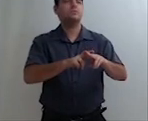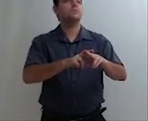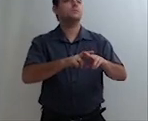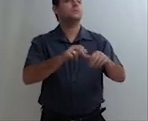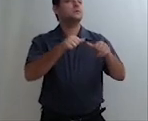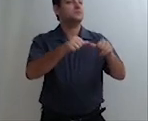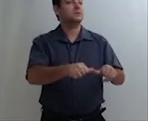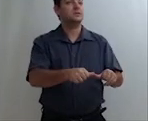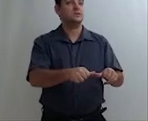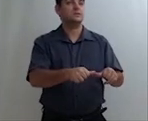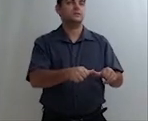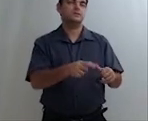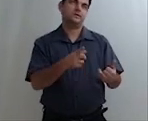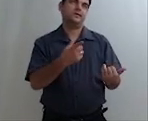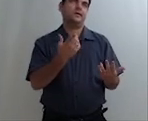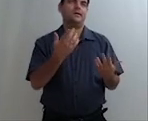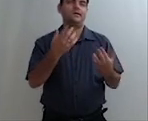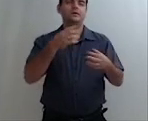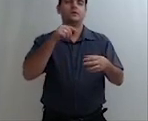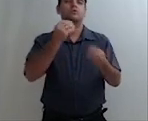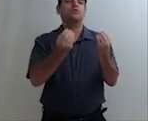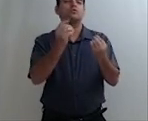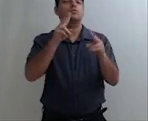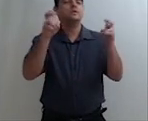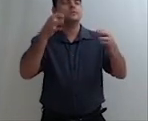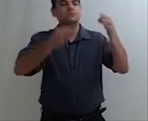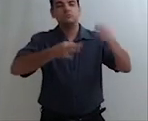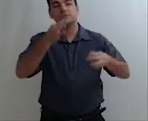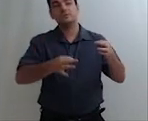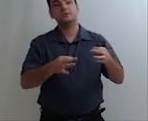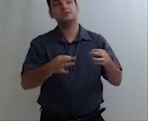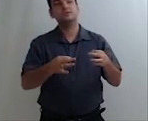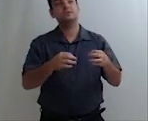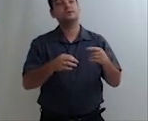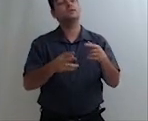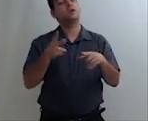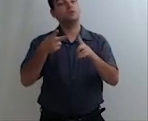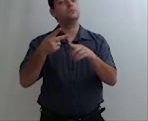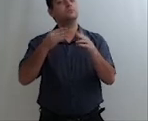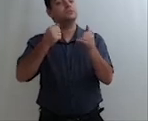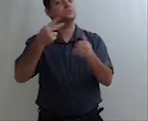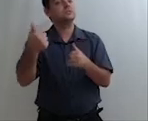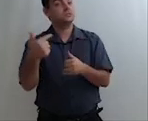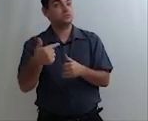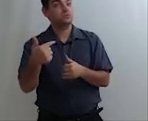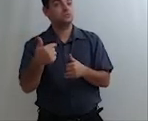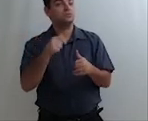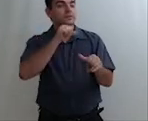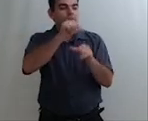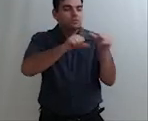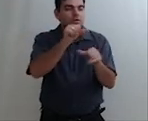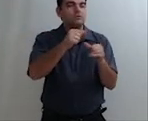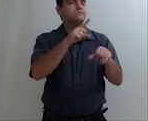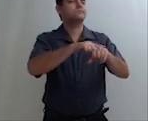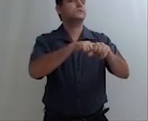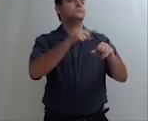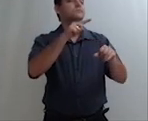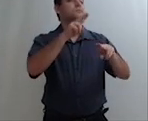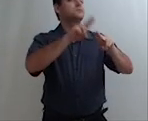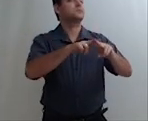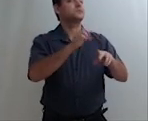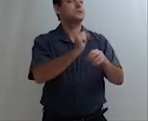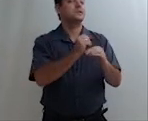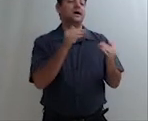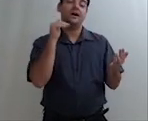qual se pretende ver elido todos os efeitos da condenação inclusive os secundários a partir da revisão da 23 da pena com fim de alcançar a